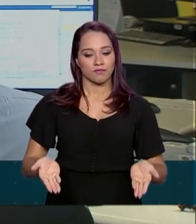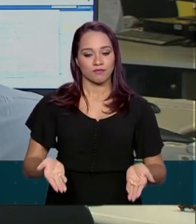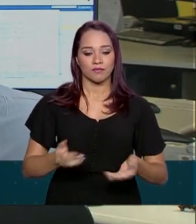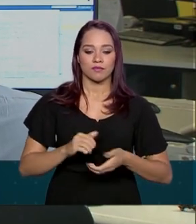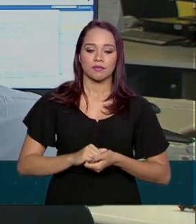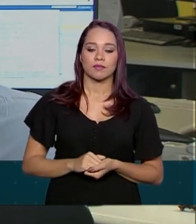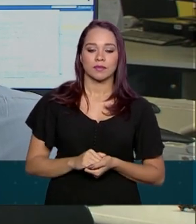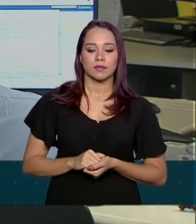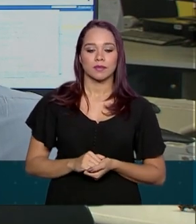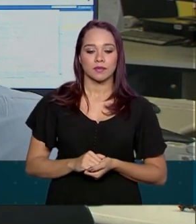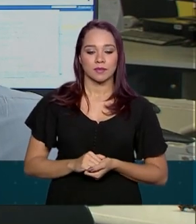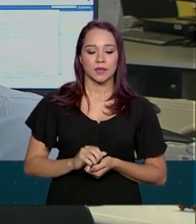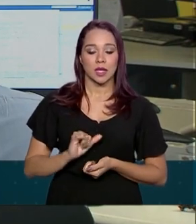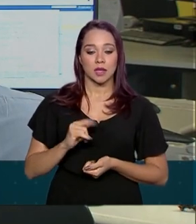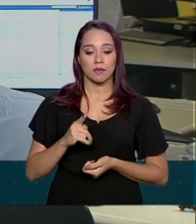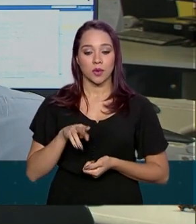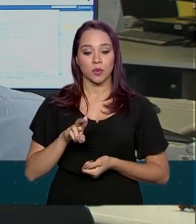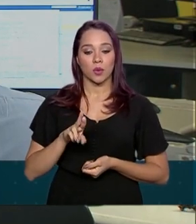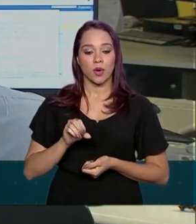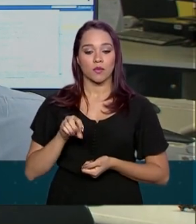site